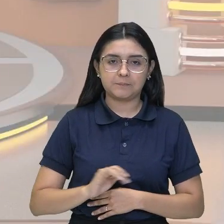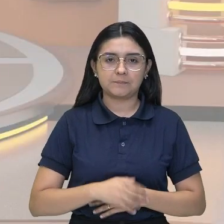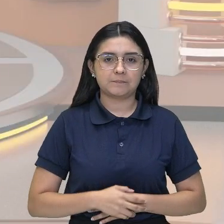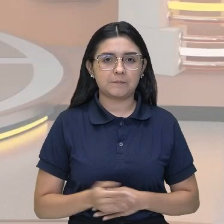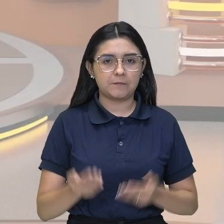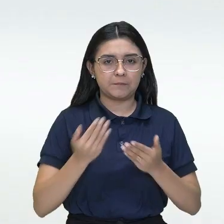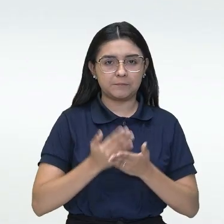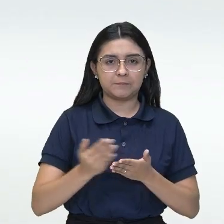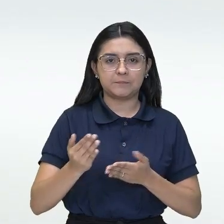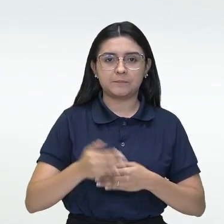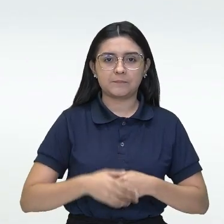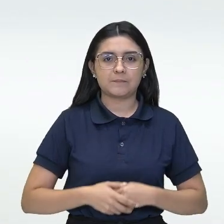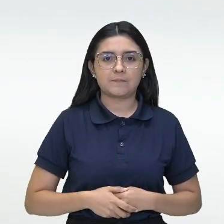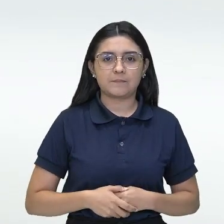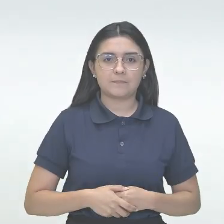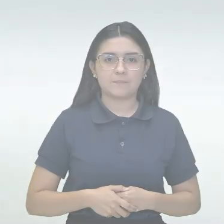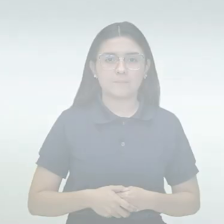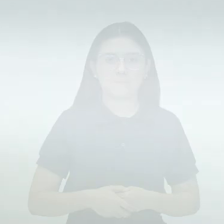Vamos à aula?